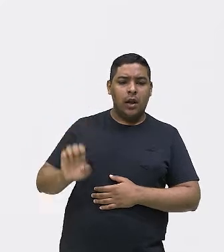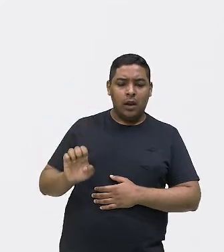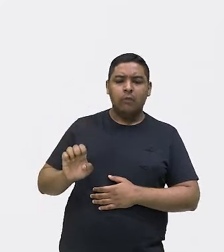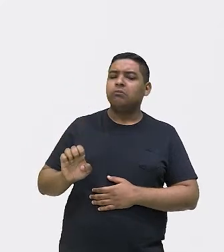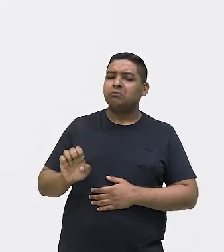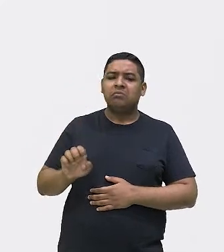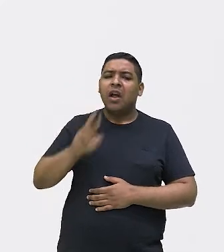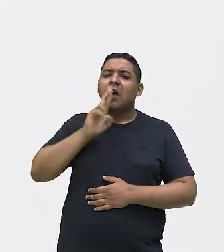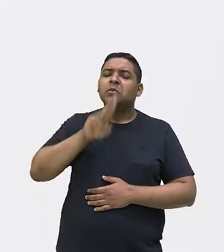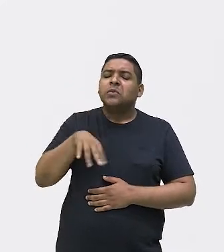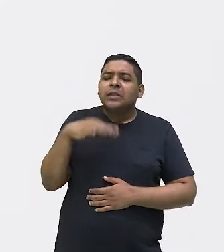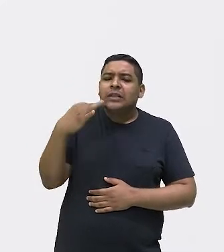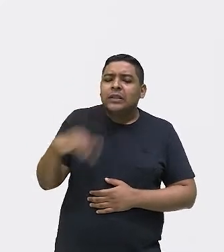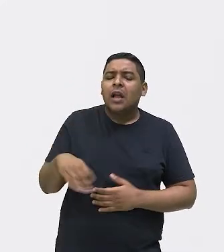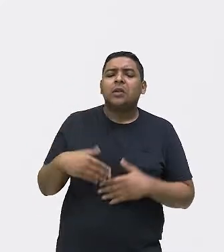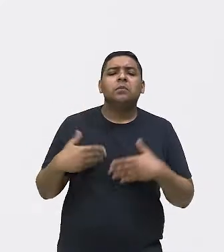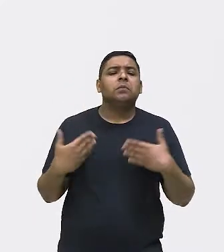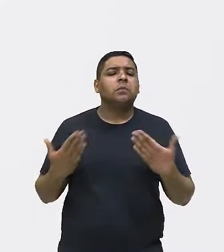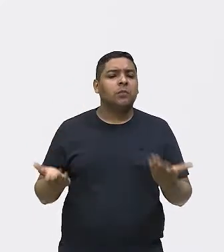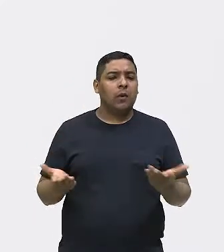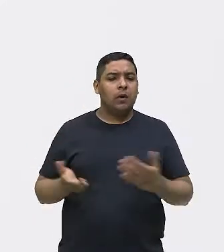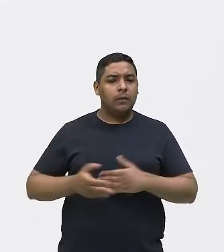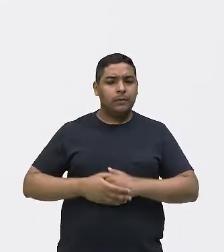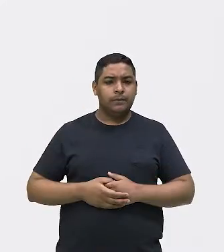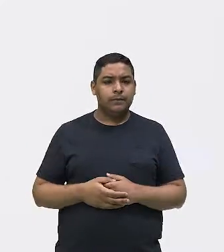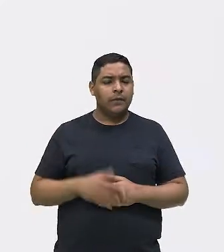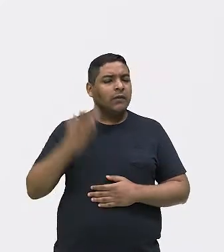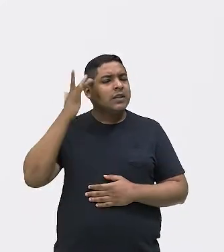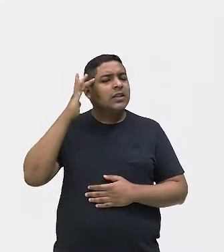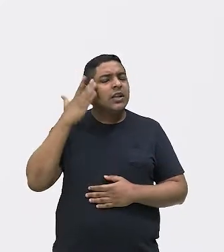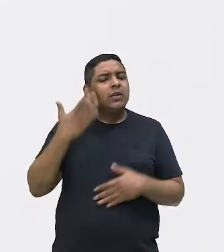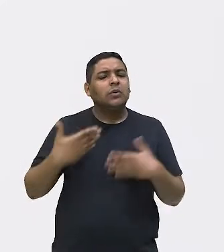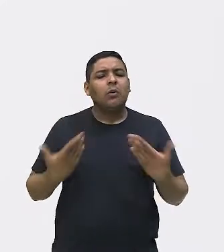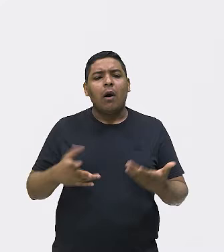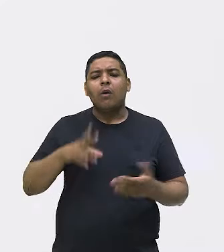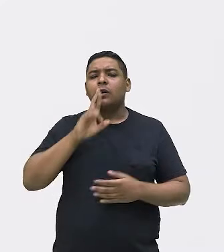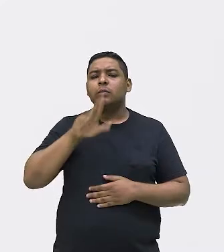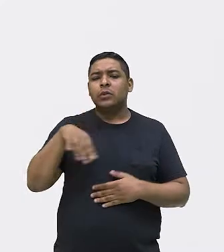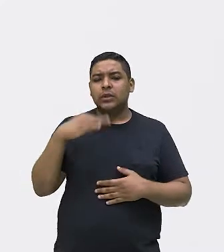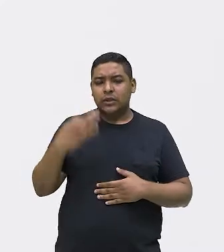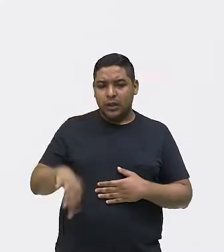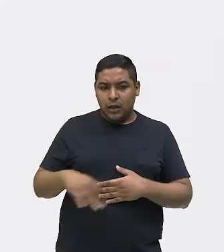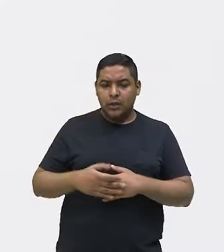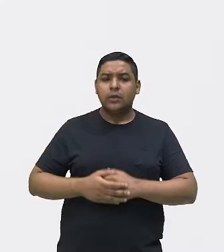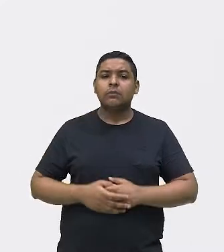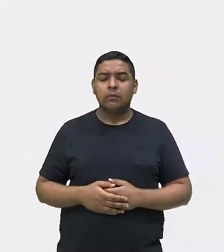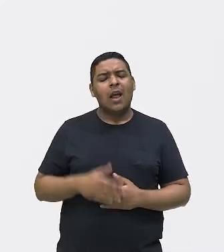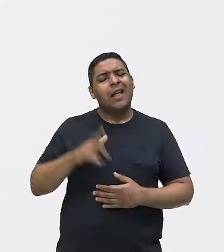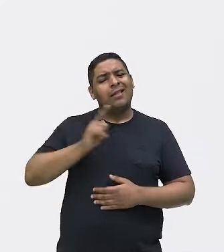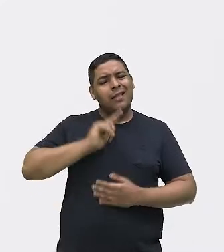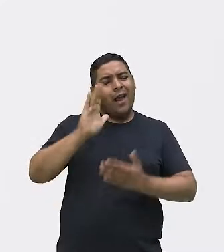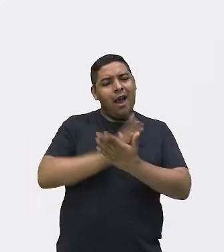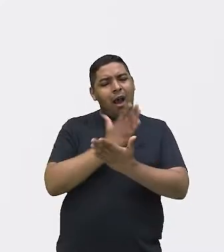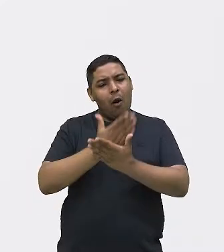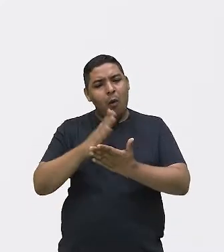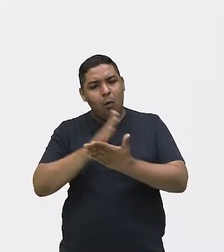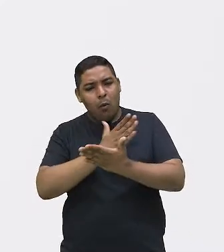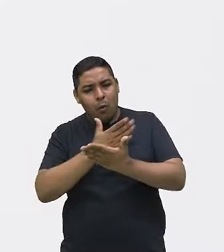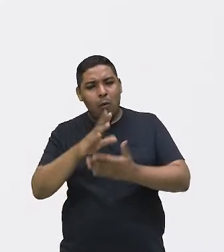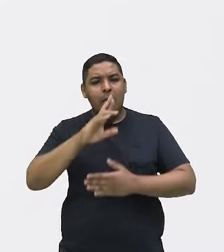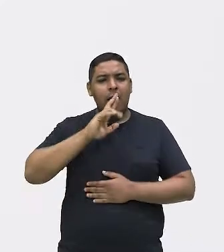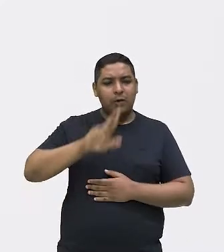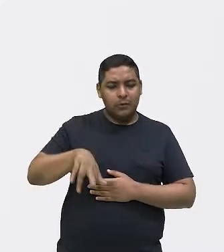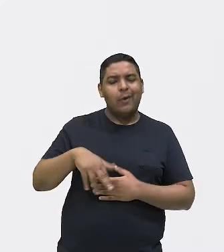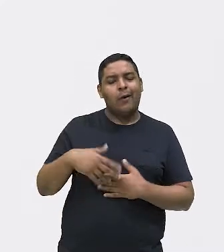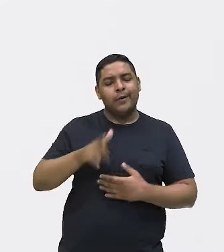resposta correta? O que vocês acham? Como é que vocês responderam? Nós temos algumas respostas aí de vocês, vão